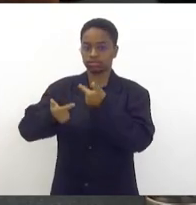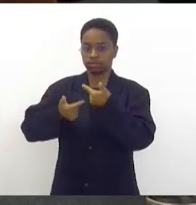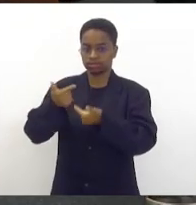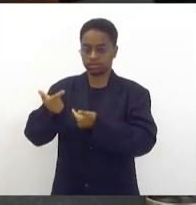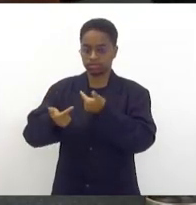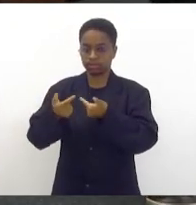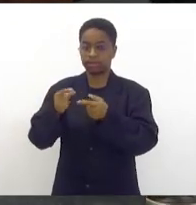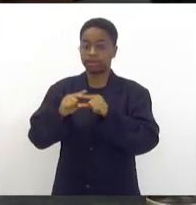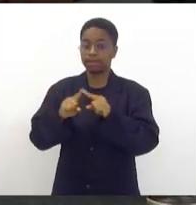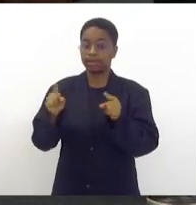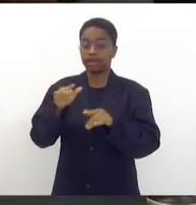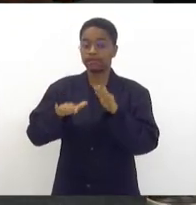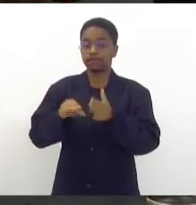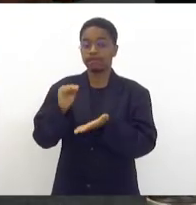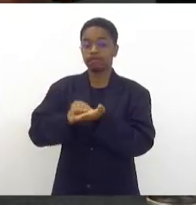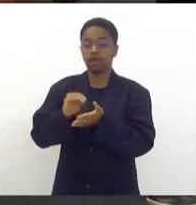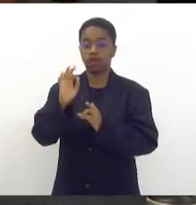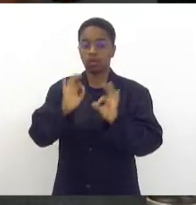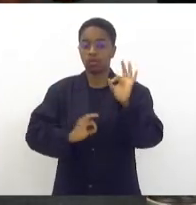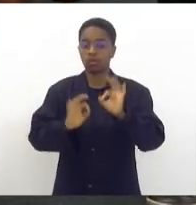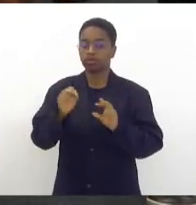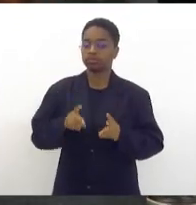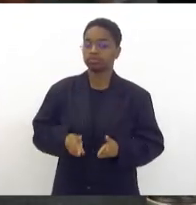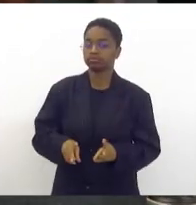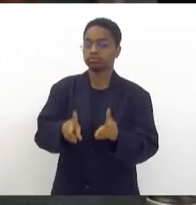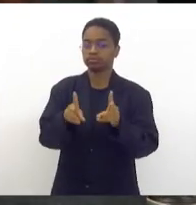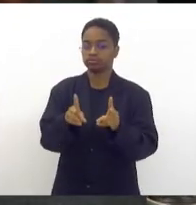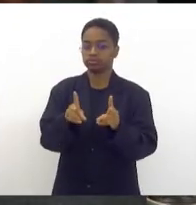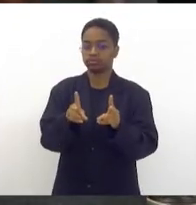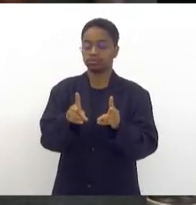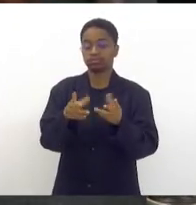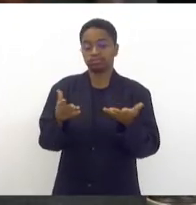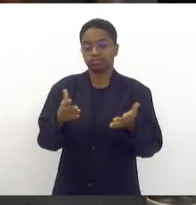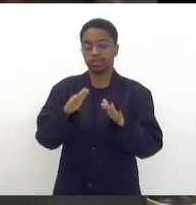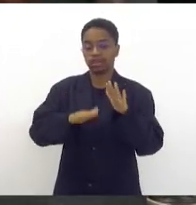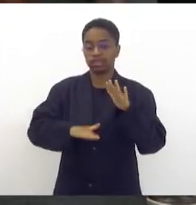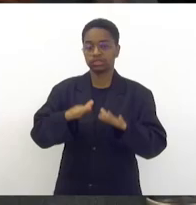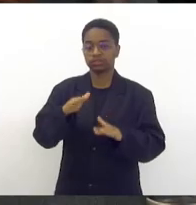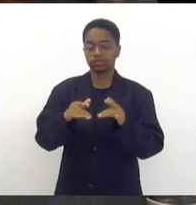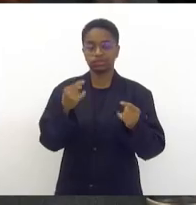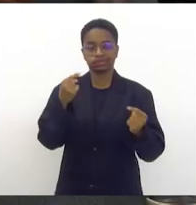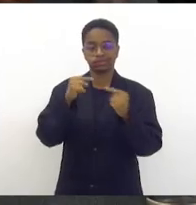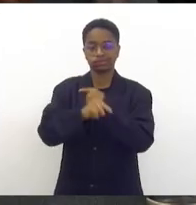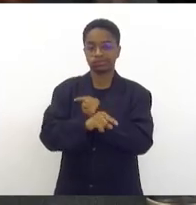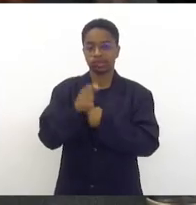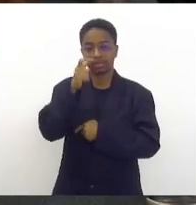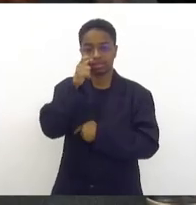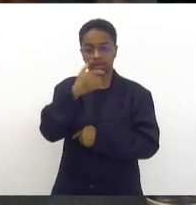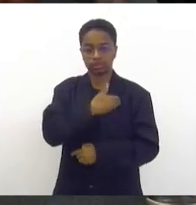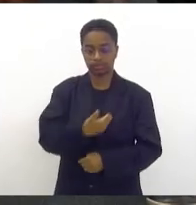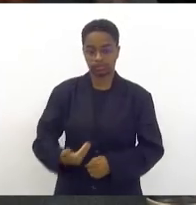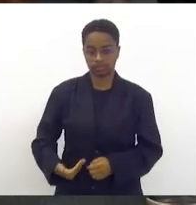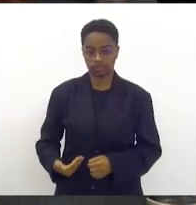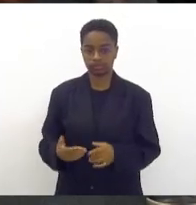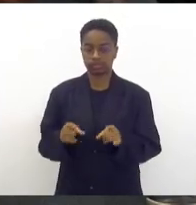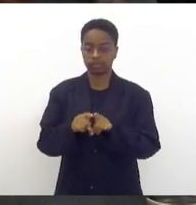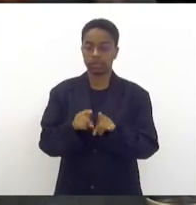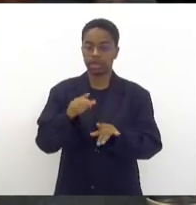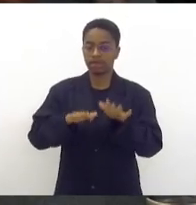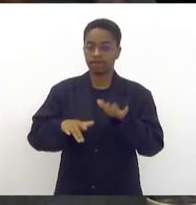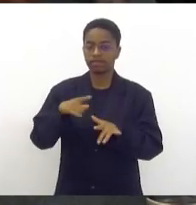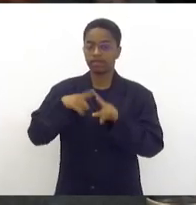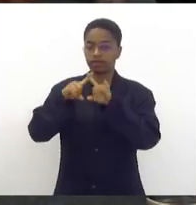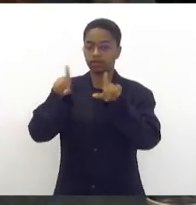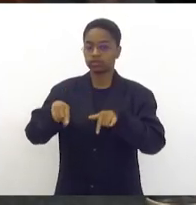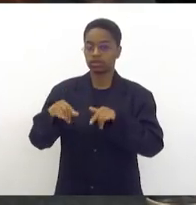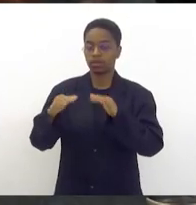e como a falta de uma organização permanente disso, muitas vezes, acaba contrariando o próprio interesse público. Às vezes, tem um servidor que está